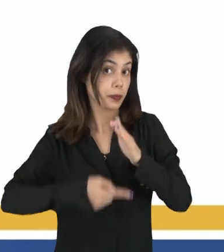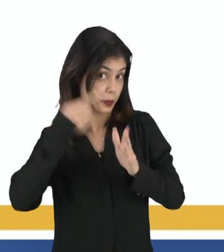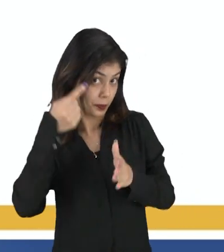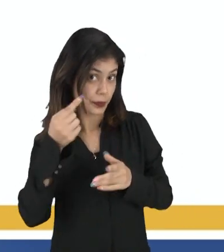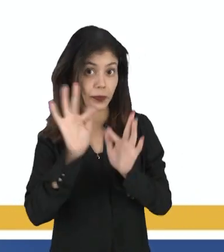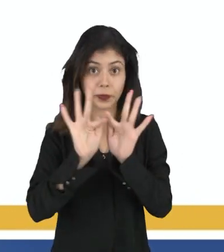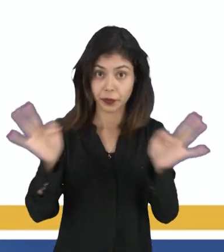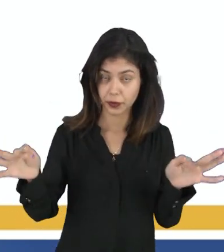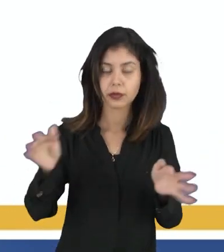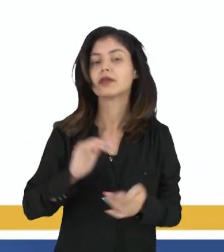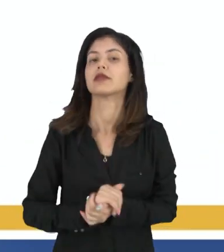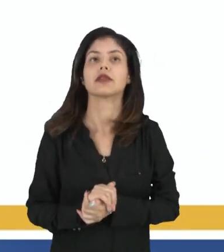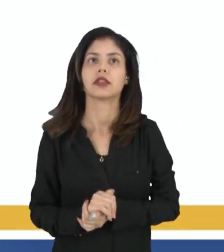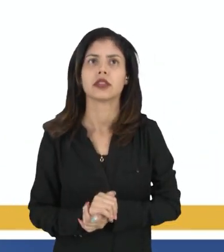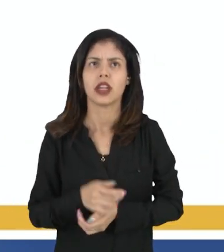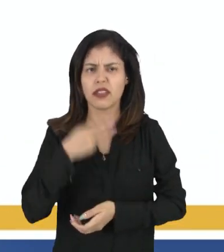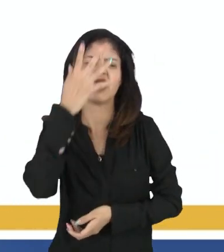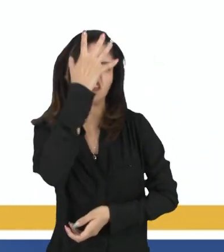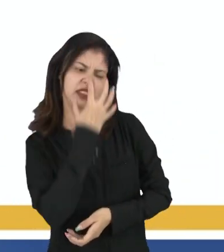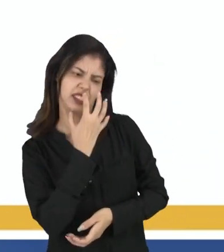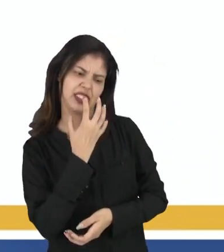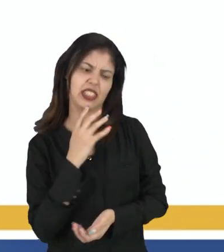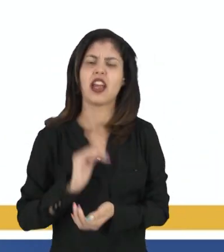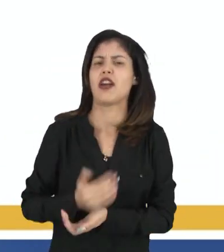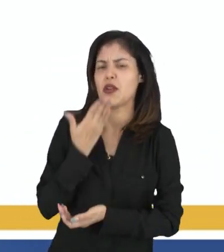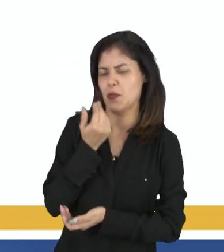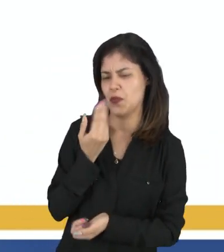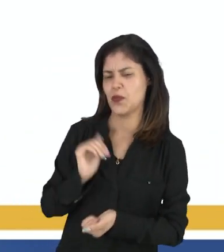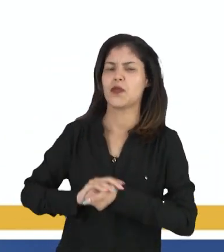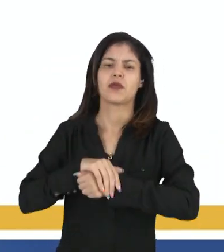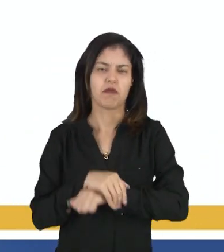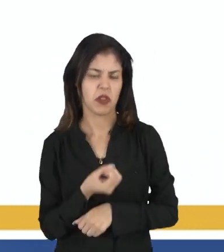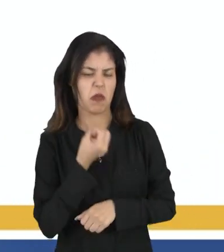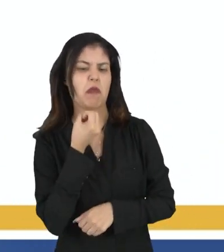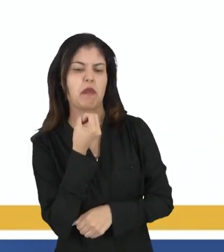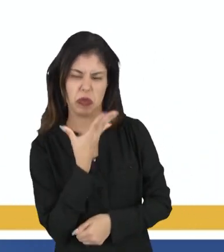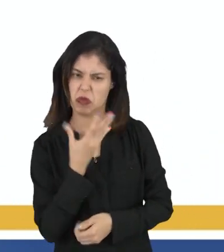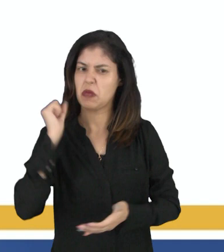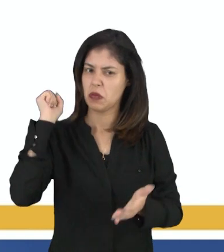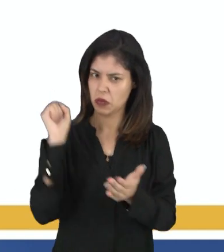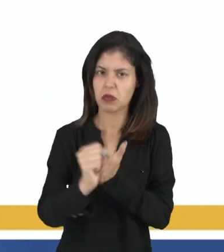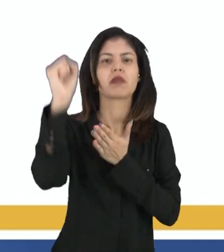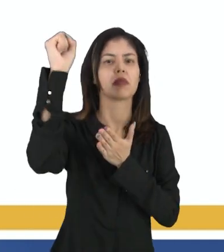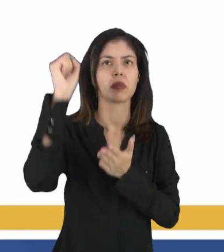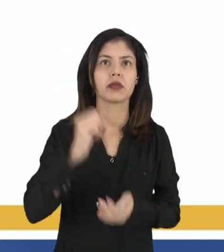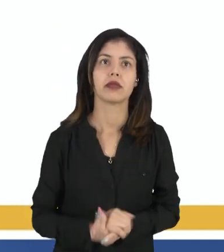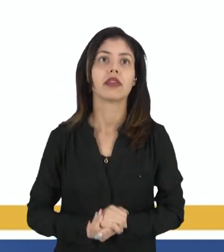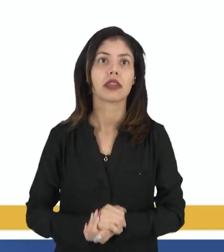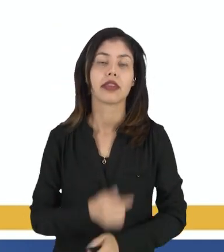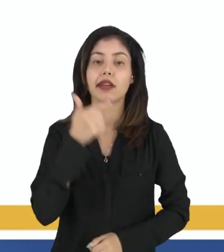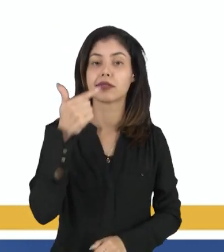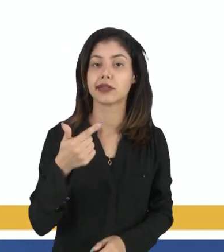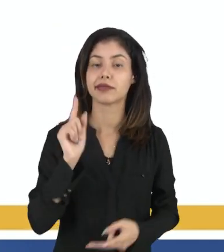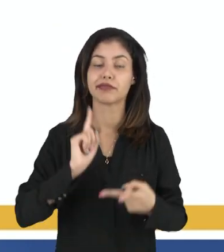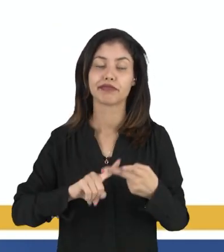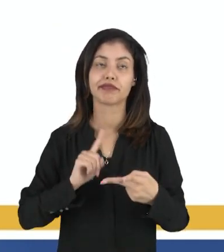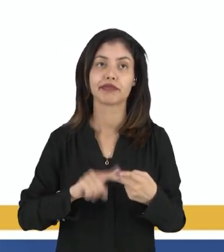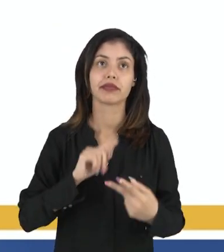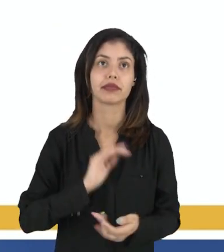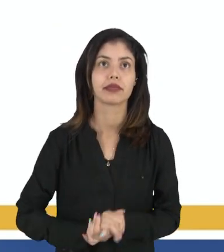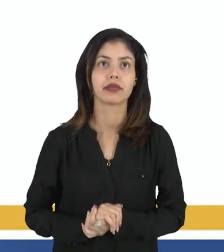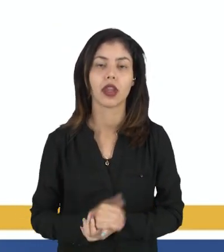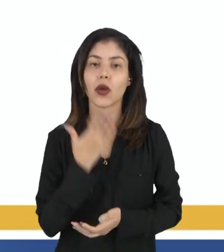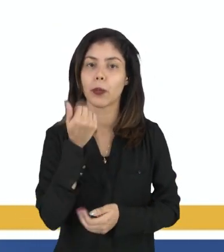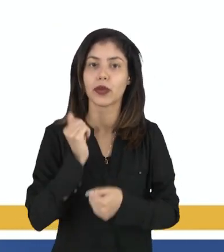Primeira frase. Fala sério, o rango de ontem à noite estava bom pra caramba. Segunda frase.